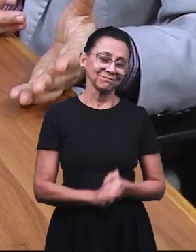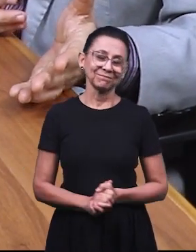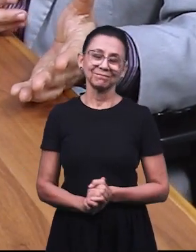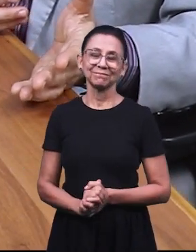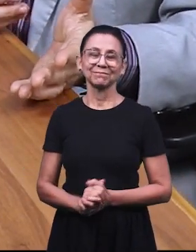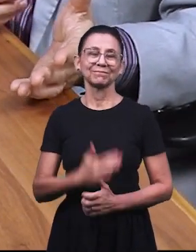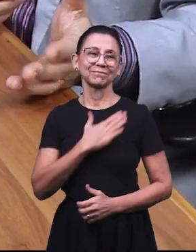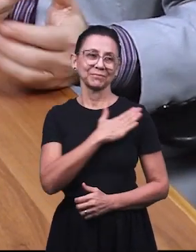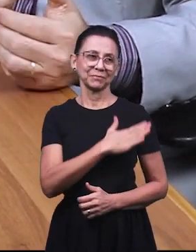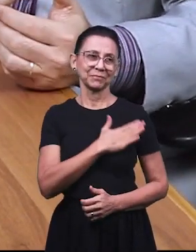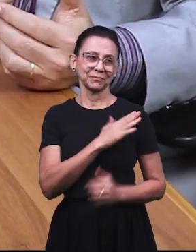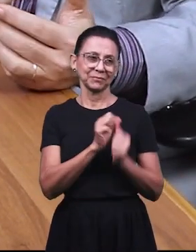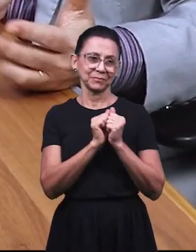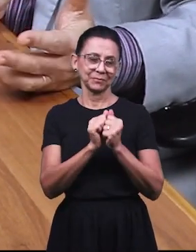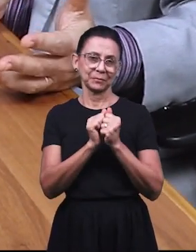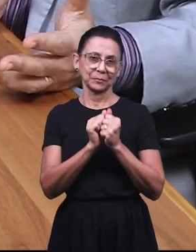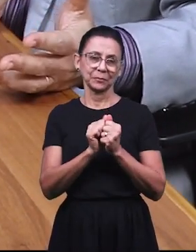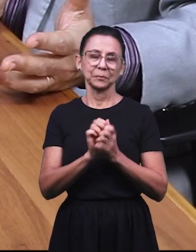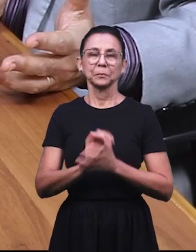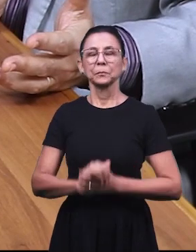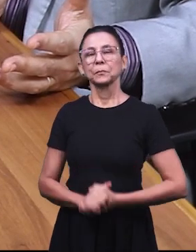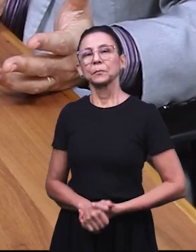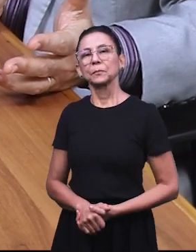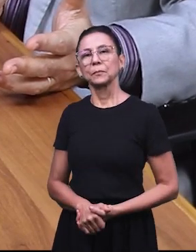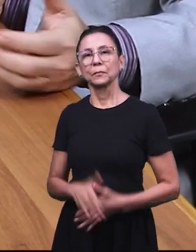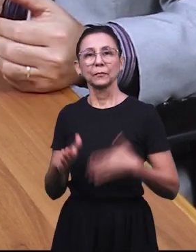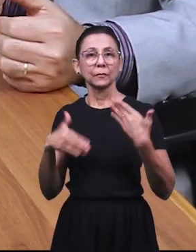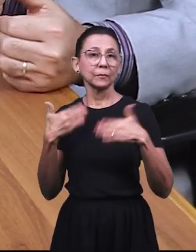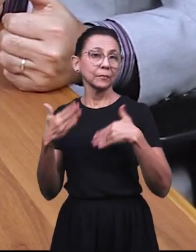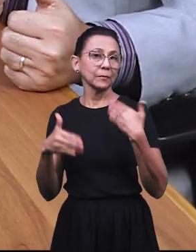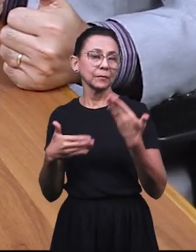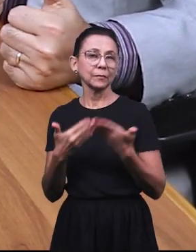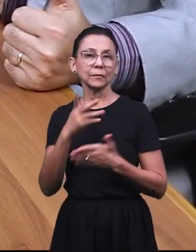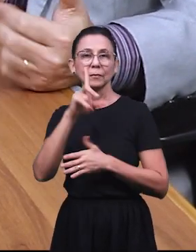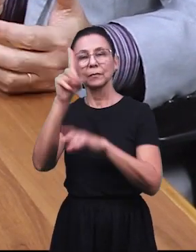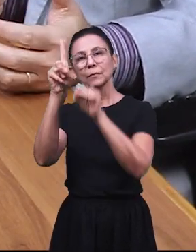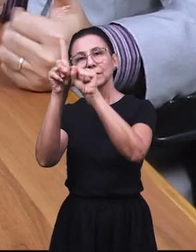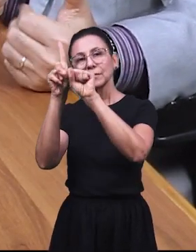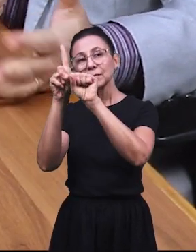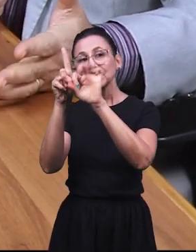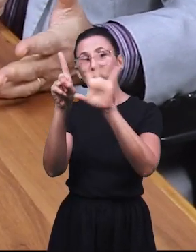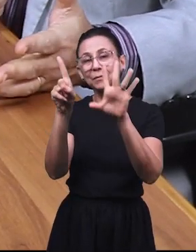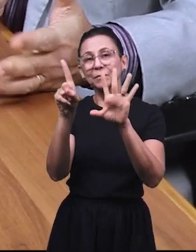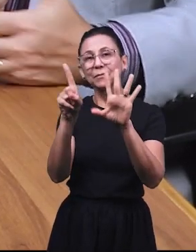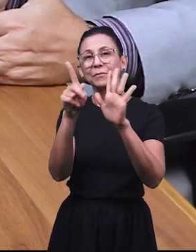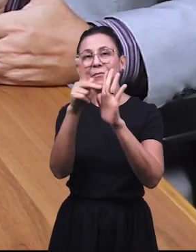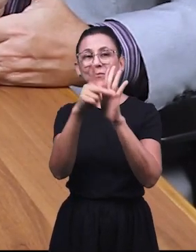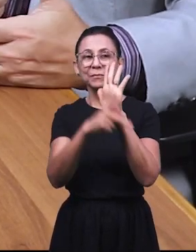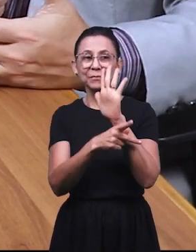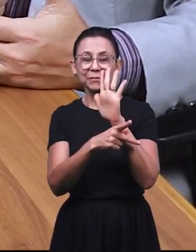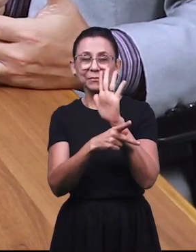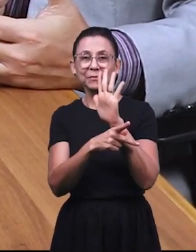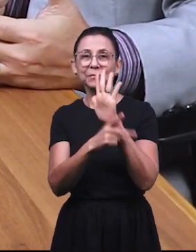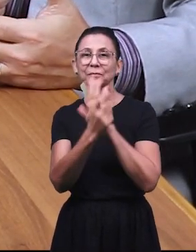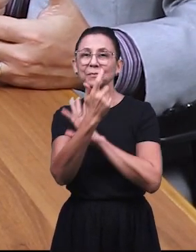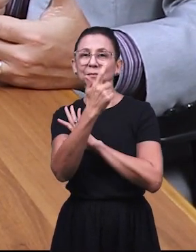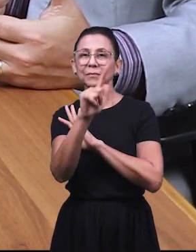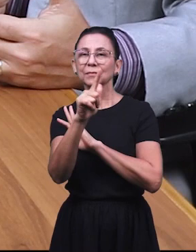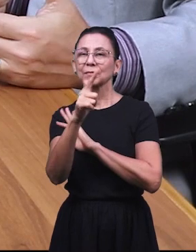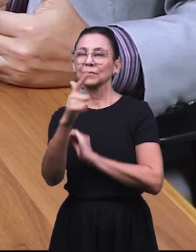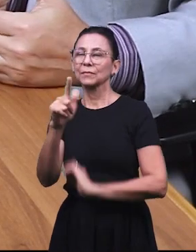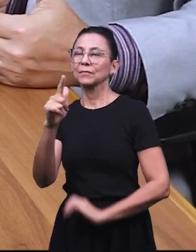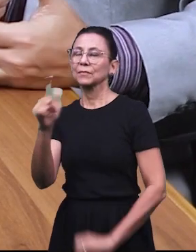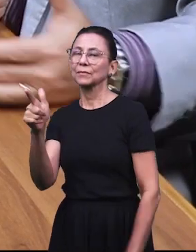dizendo, Continue. Foi um prazer a gente estar aqui junto, Lucélia. Amém. É uma alegria que o Senhor abençoe esse